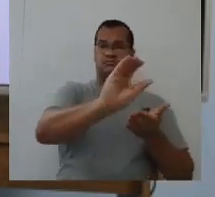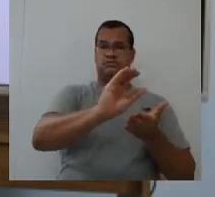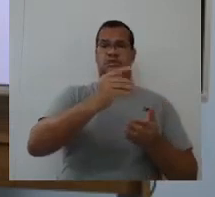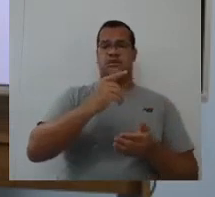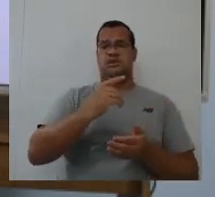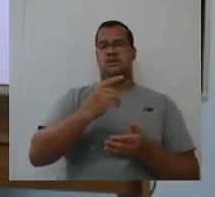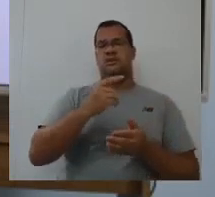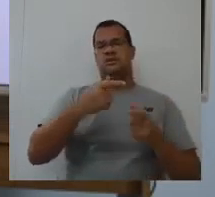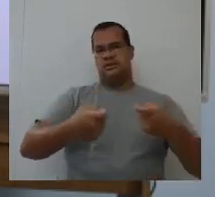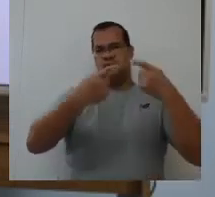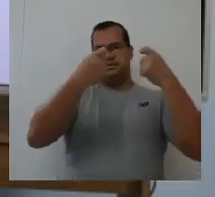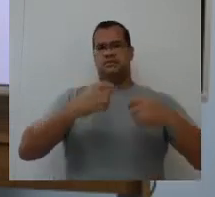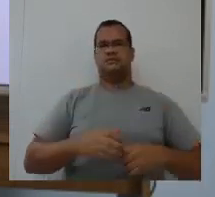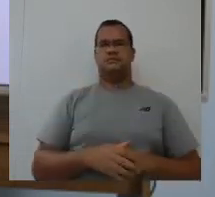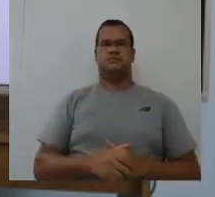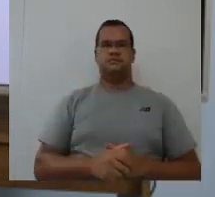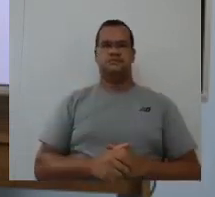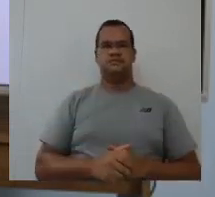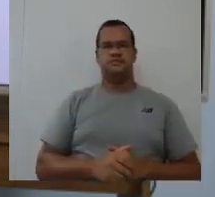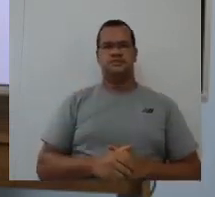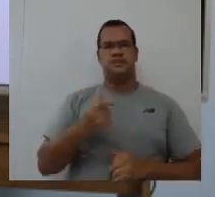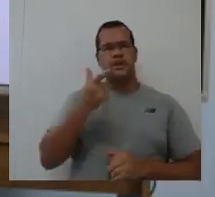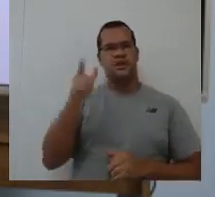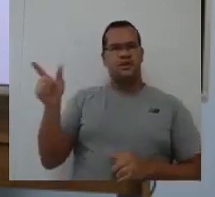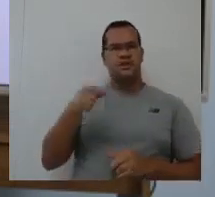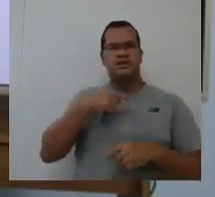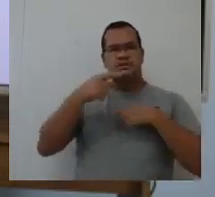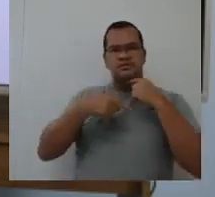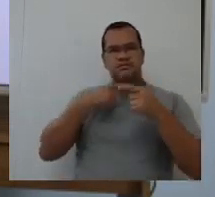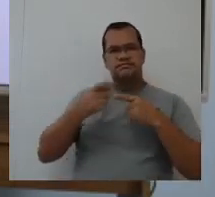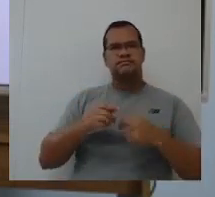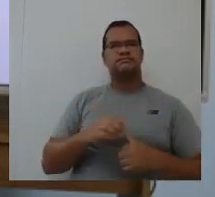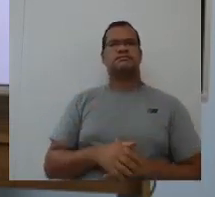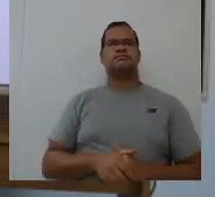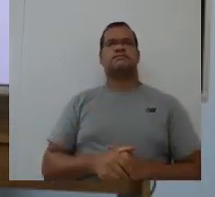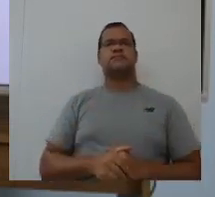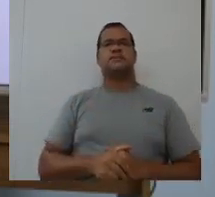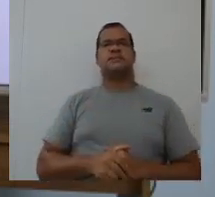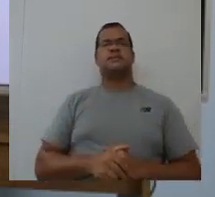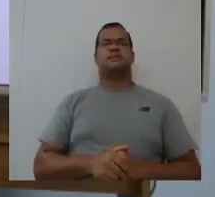guerra. Temos outra questão? Não. Então,